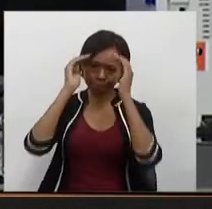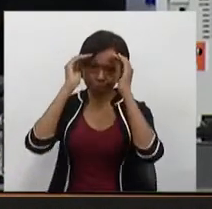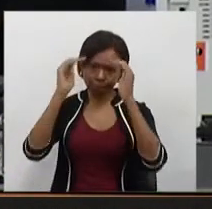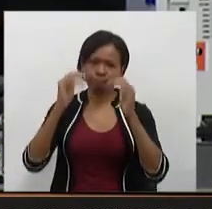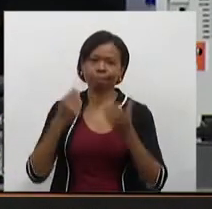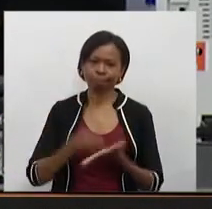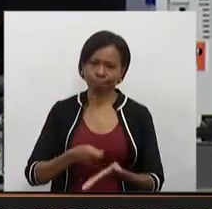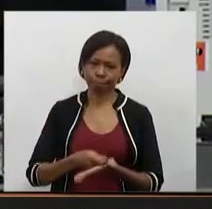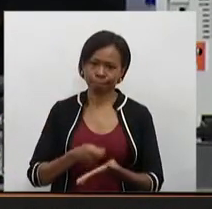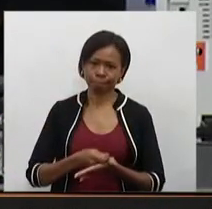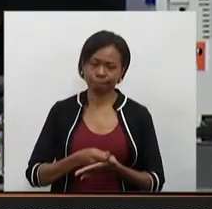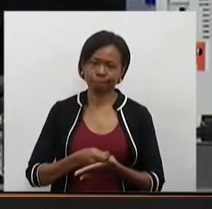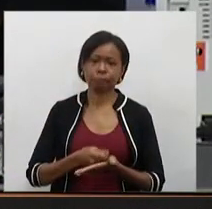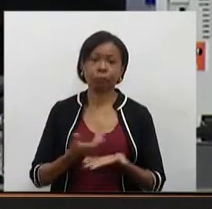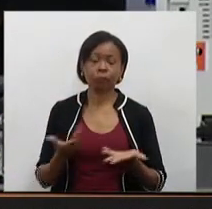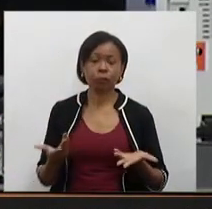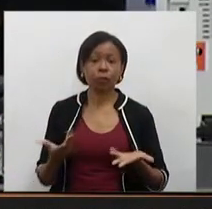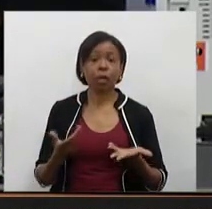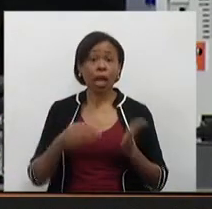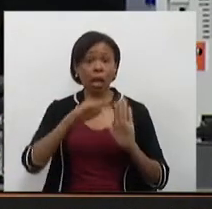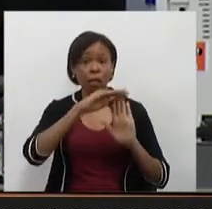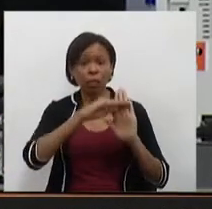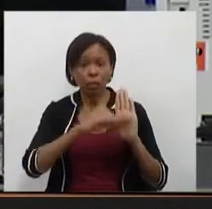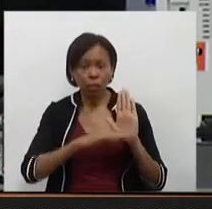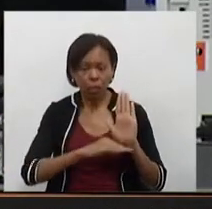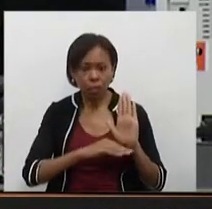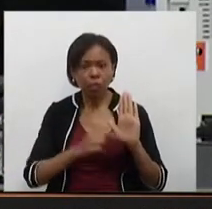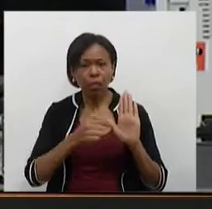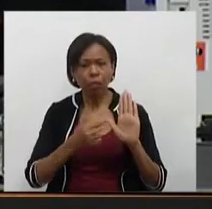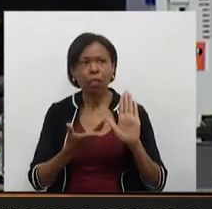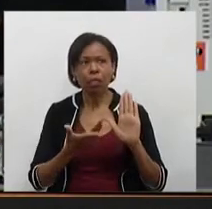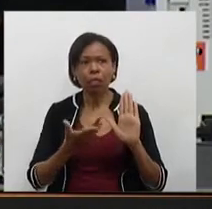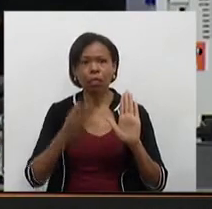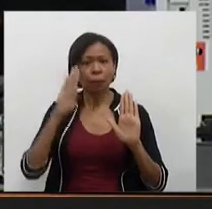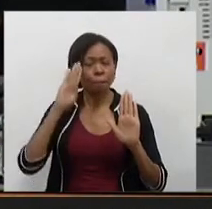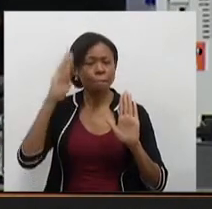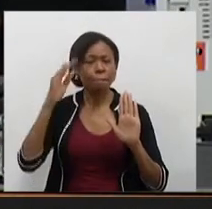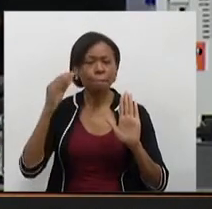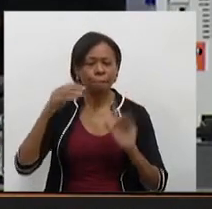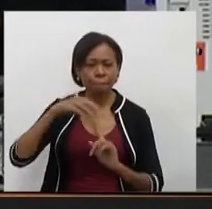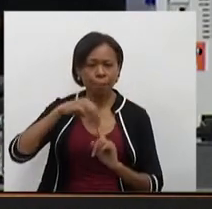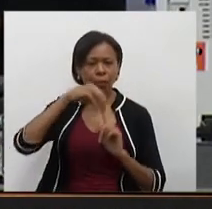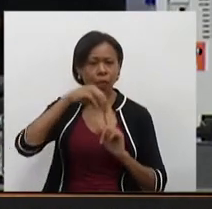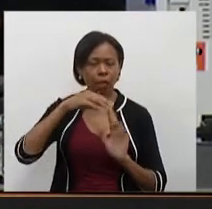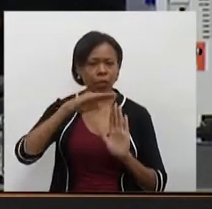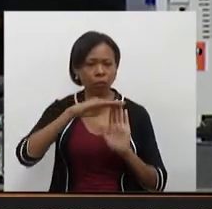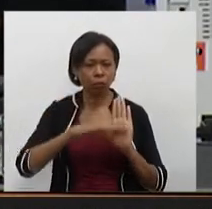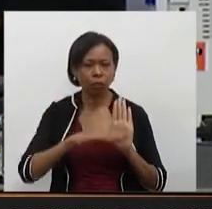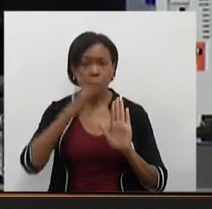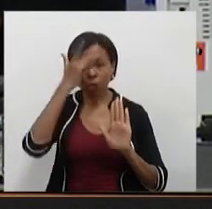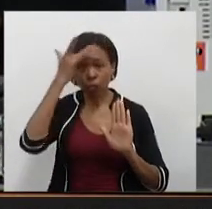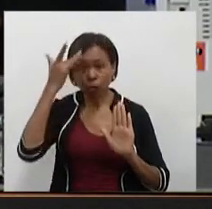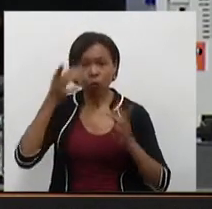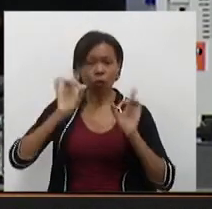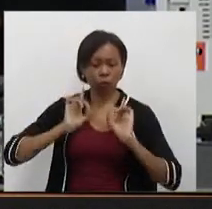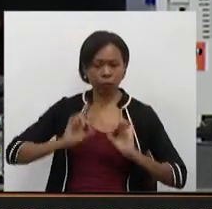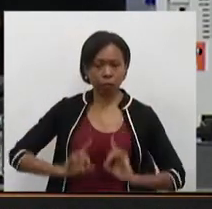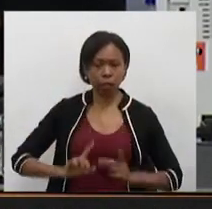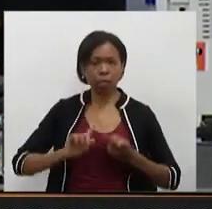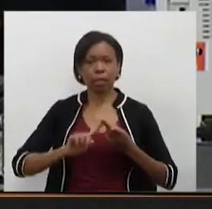E a lista de prioridades, inclusive, para as pessoas com deficiências e doenças raras, que